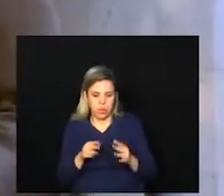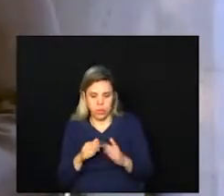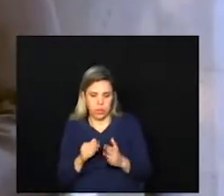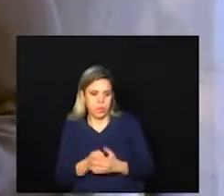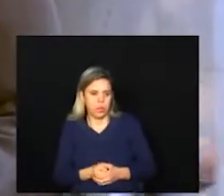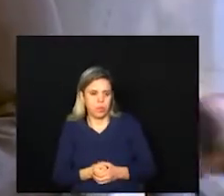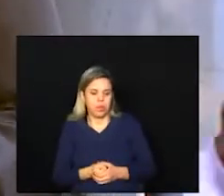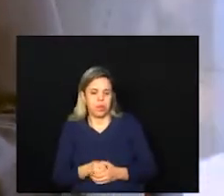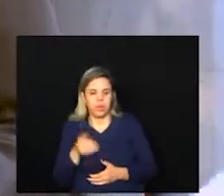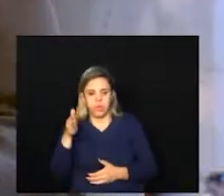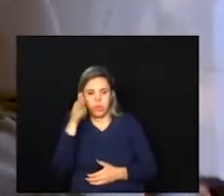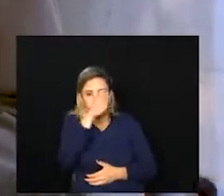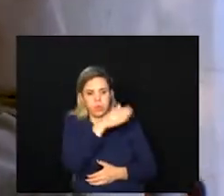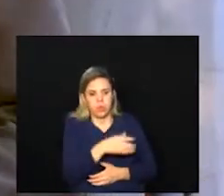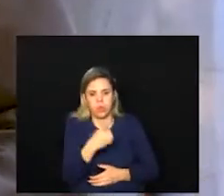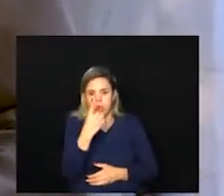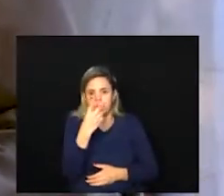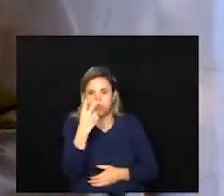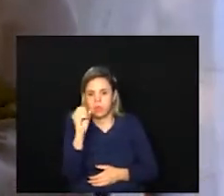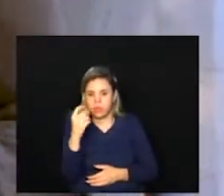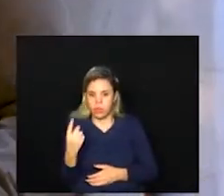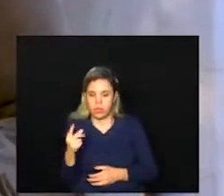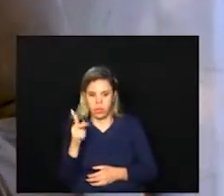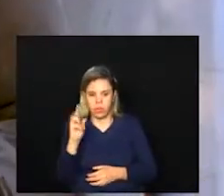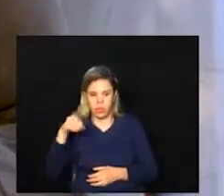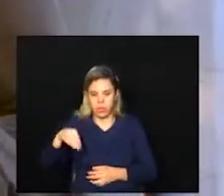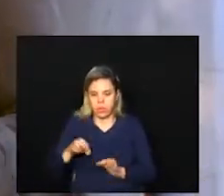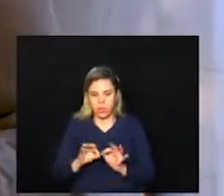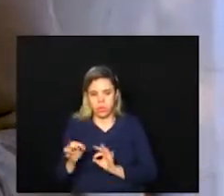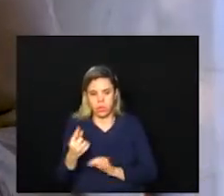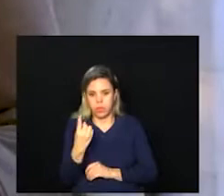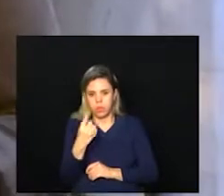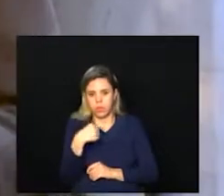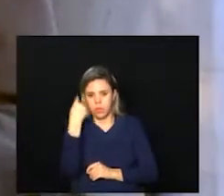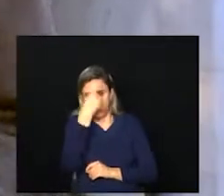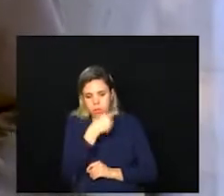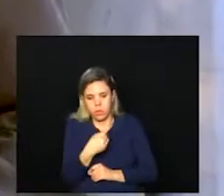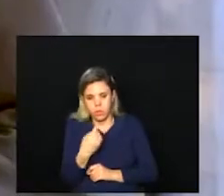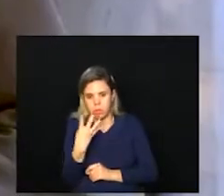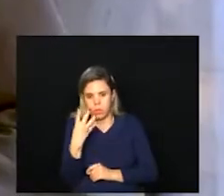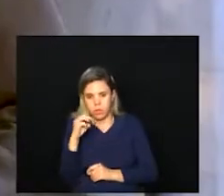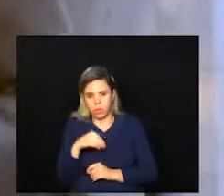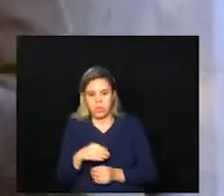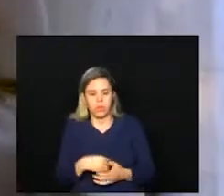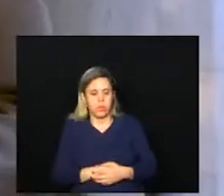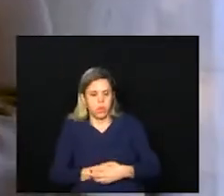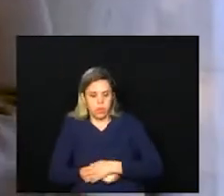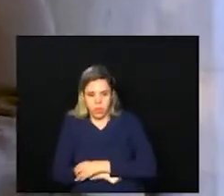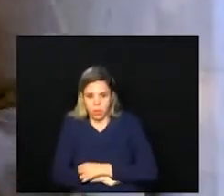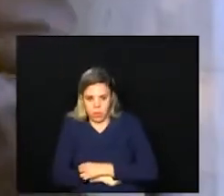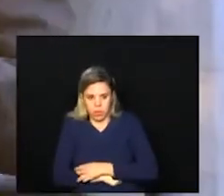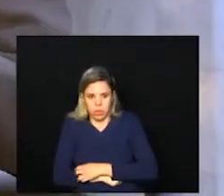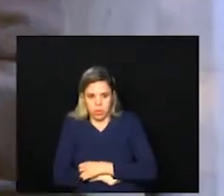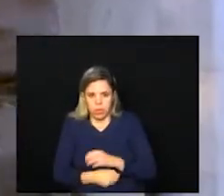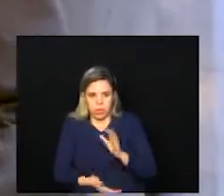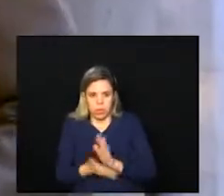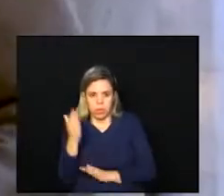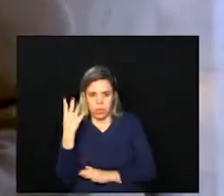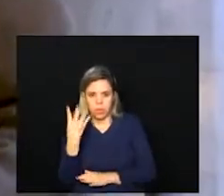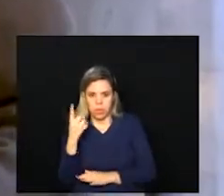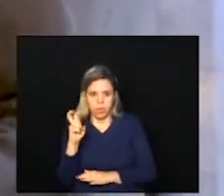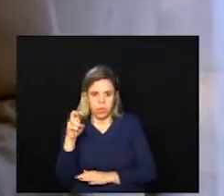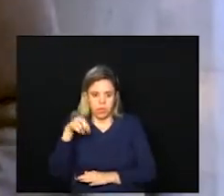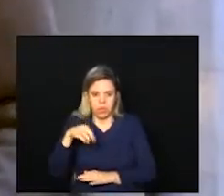O trajeto será de 101 quilômetros, com duração de 1 hora e 4 minutos. E partidas a cada